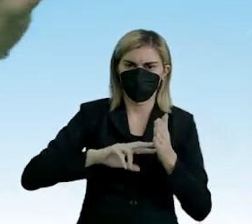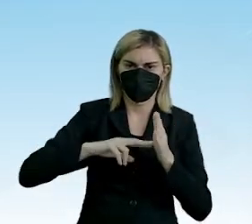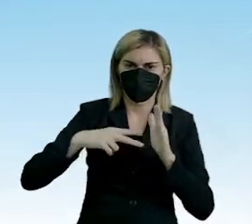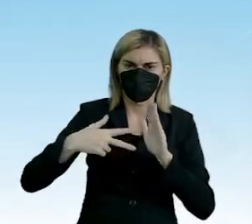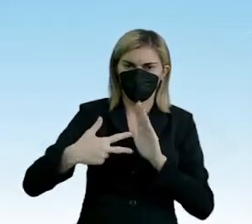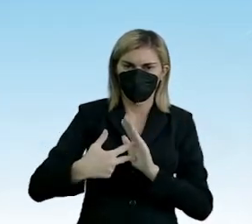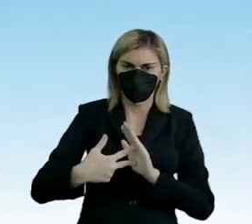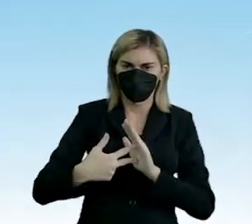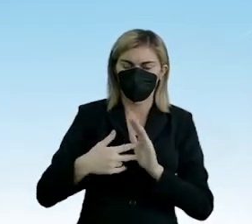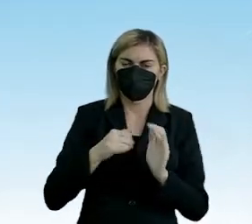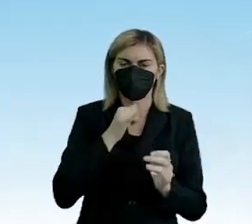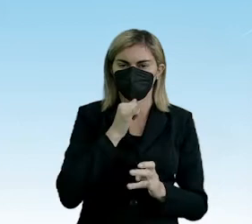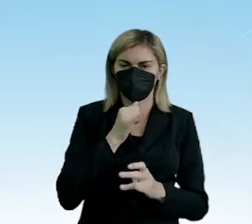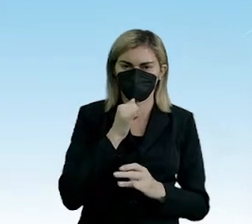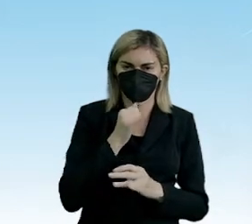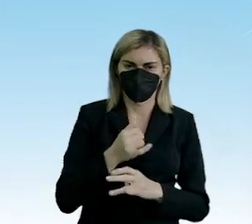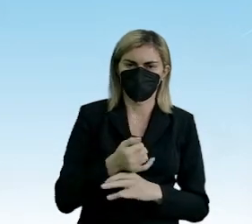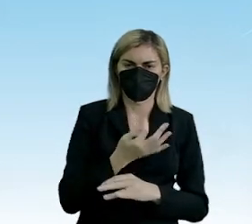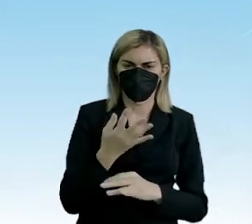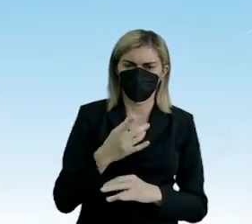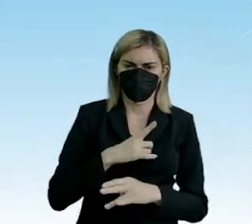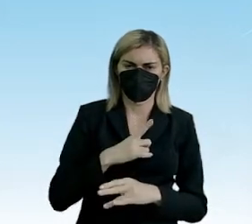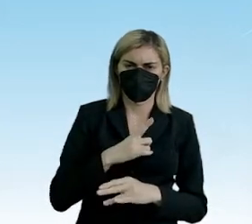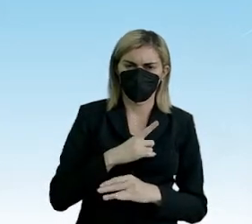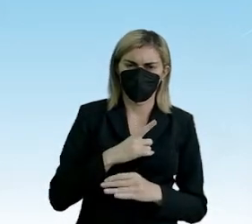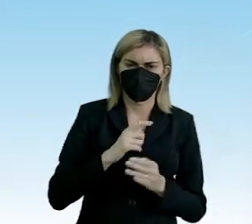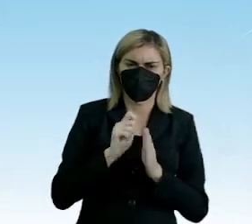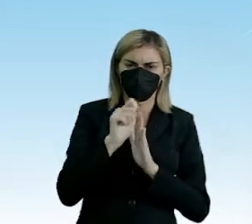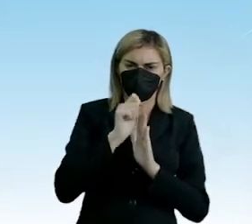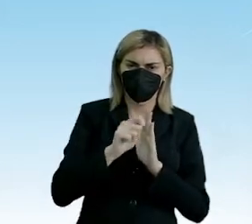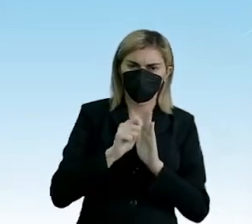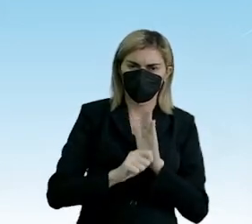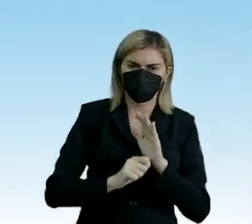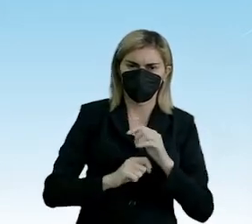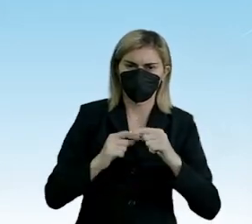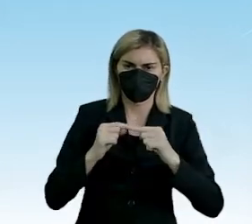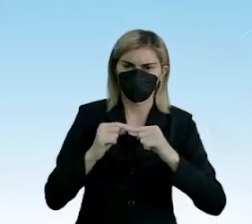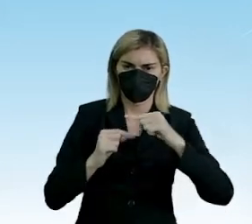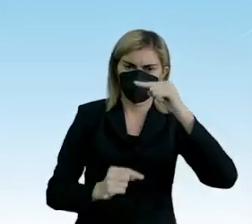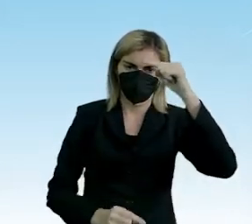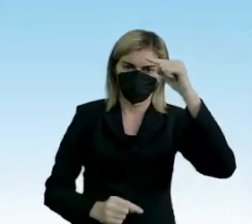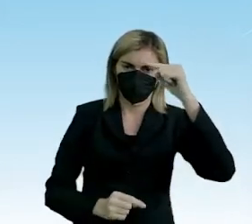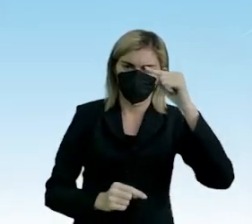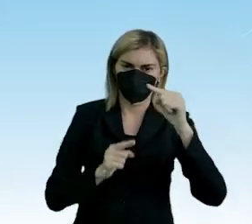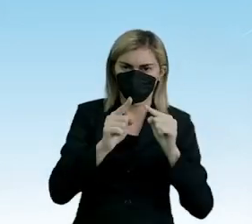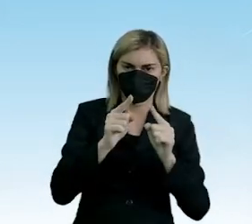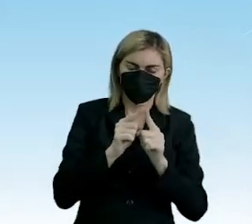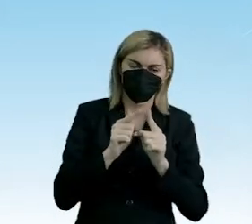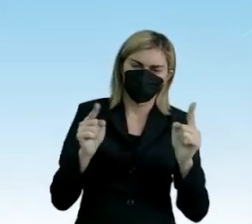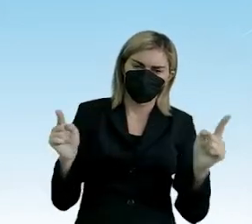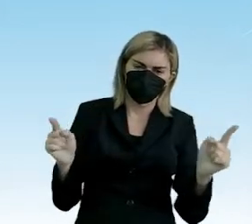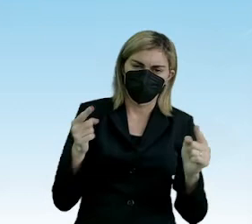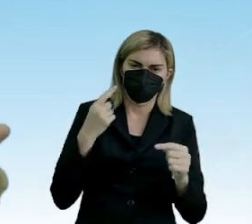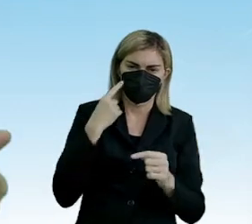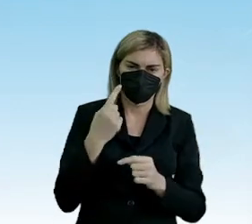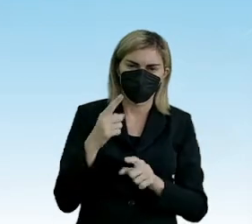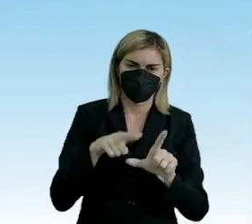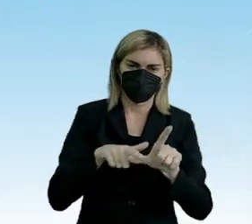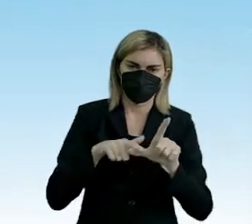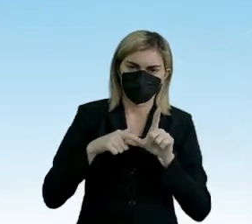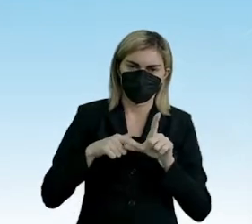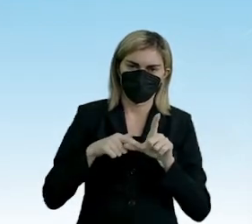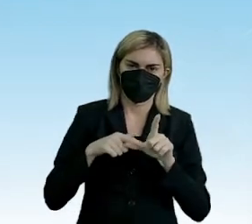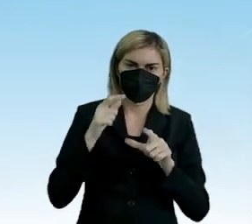sentido. Por exemplo, quando nós temos a escrita em caixa alta, você vê o quê? Dependendo